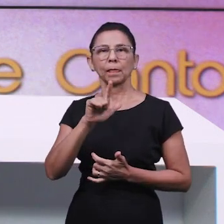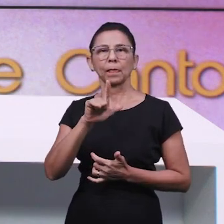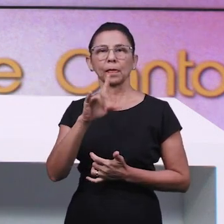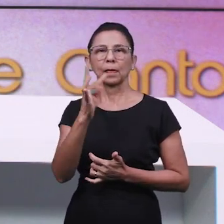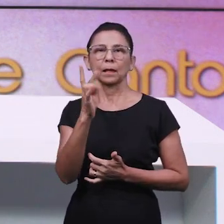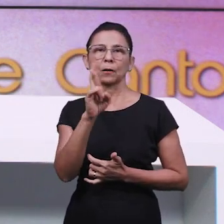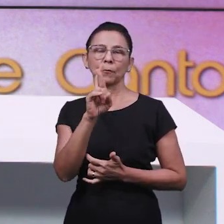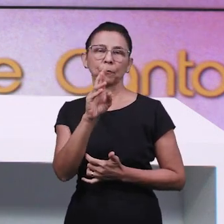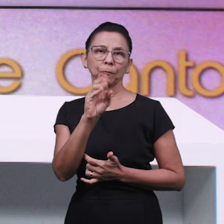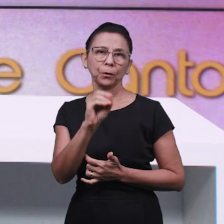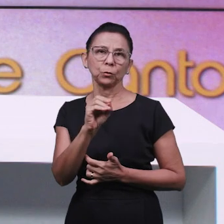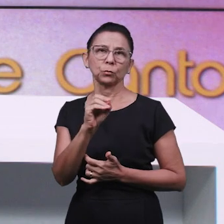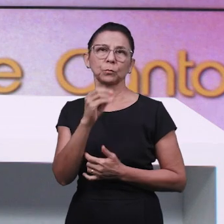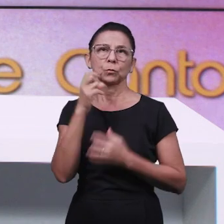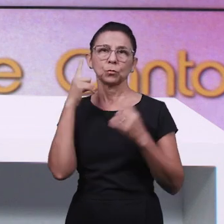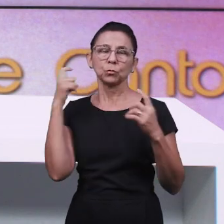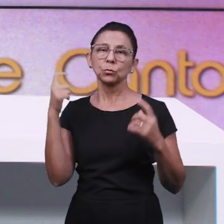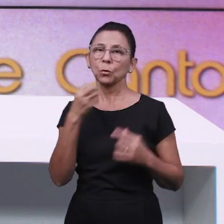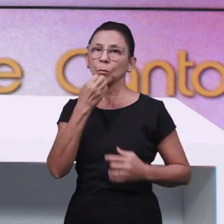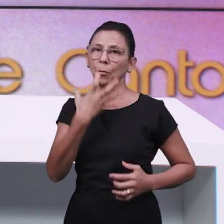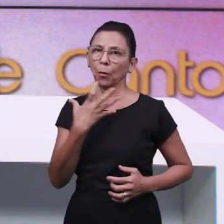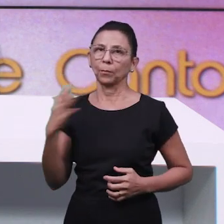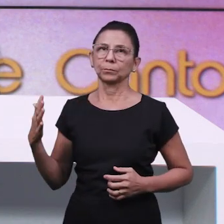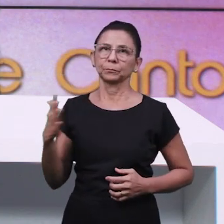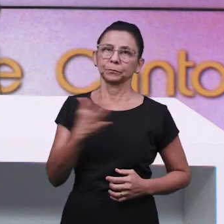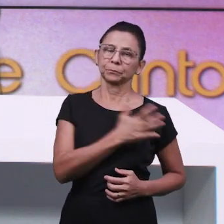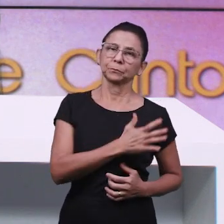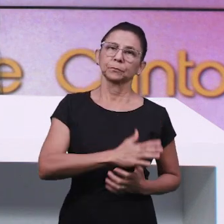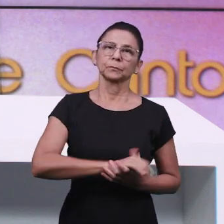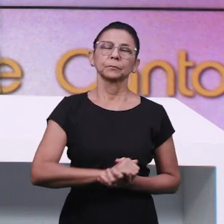nossa voz. Seguimos.